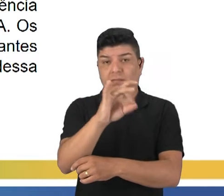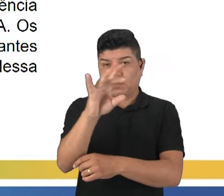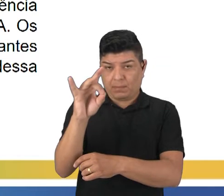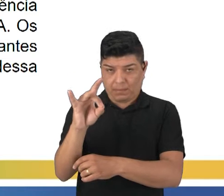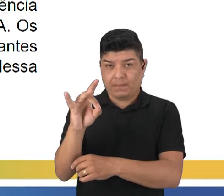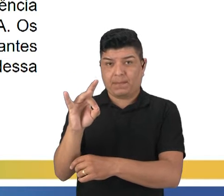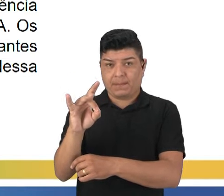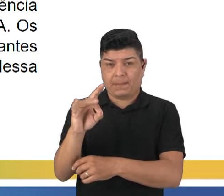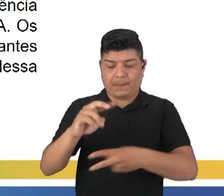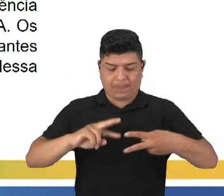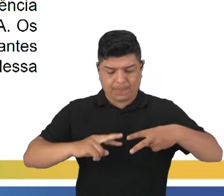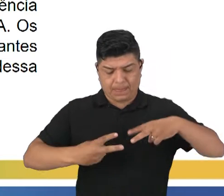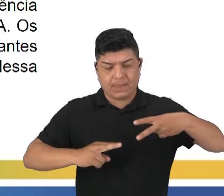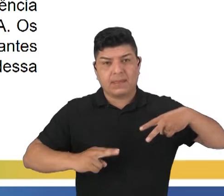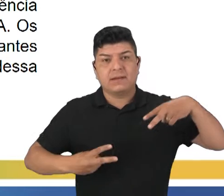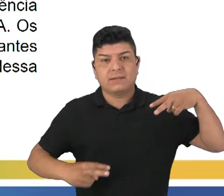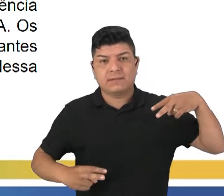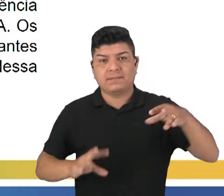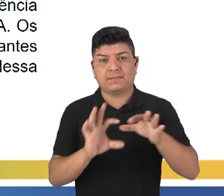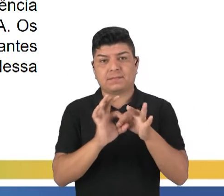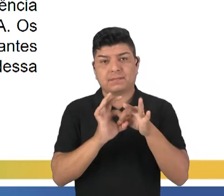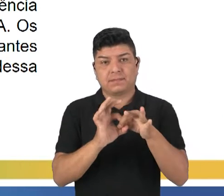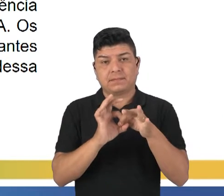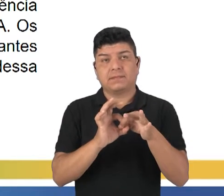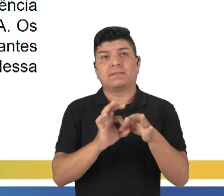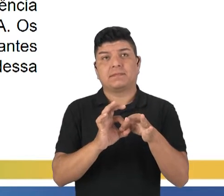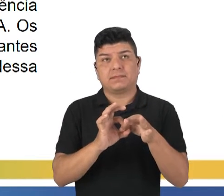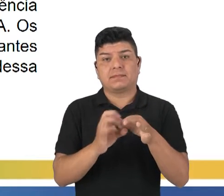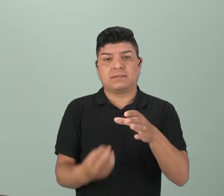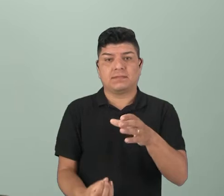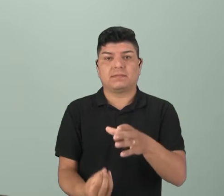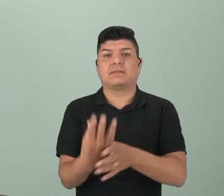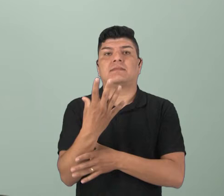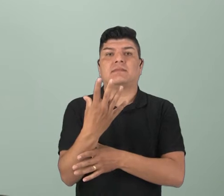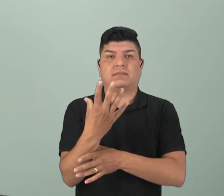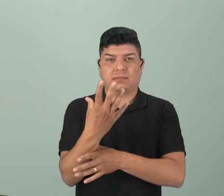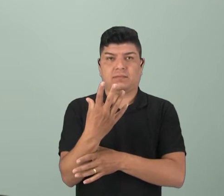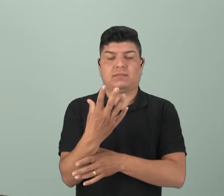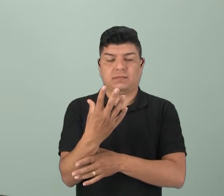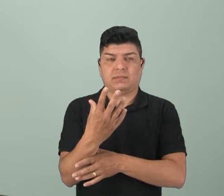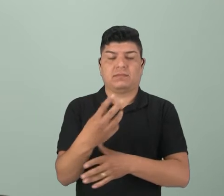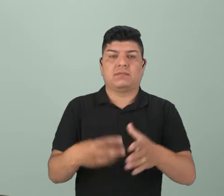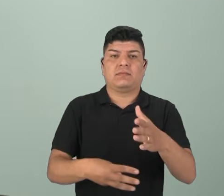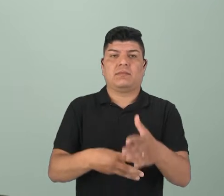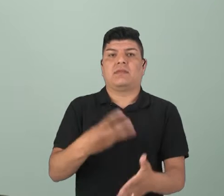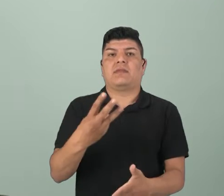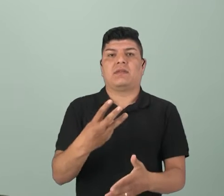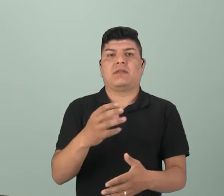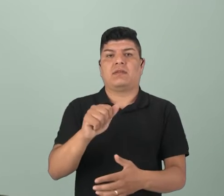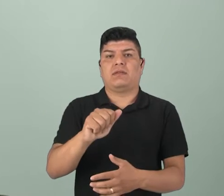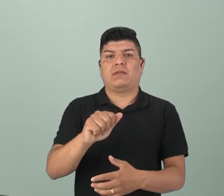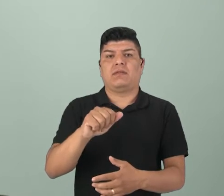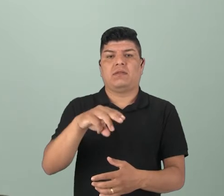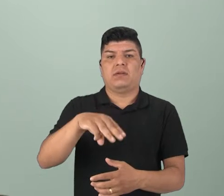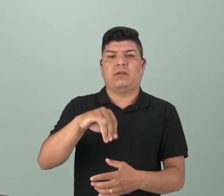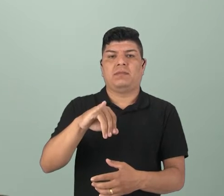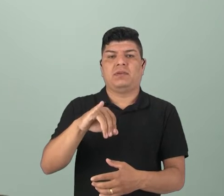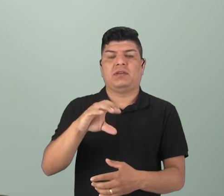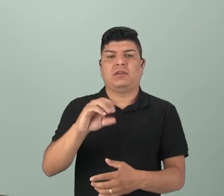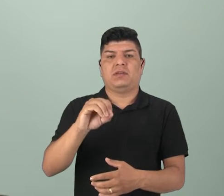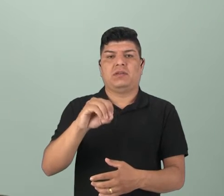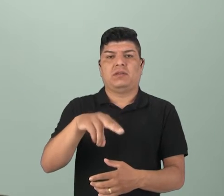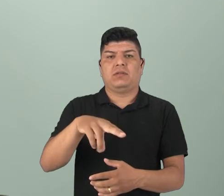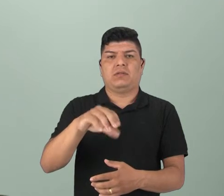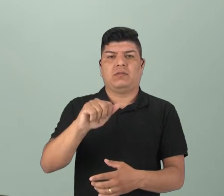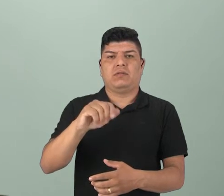dessas partes do DNA, cada uma dessas ligações do DNA é formado por uma trinca daqueles aminoácidos, que são, como eu